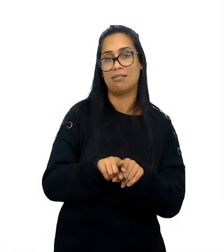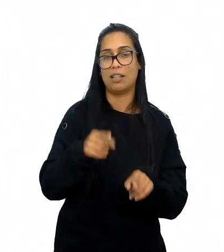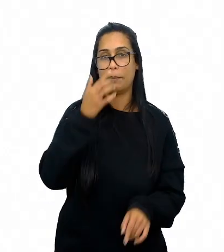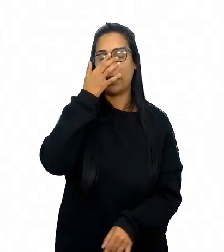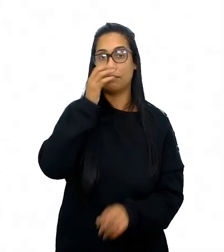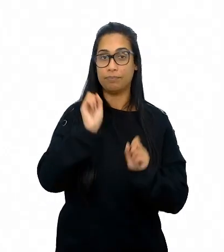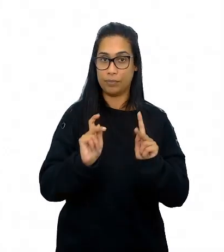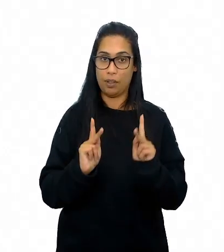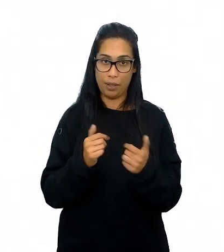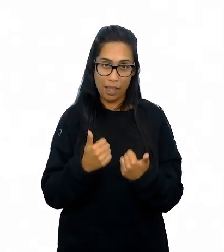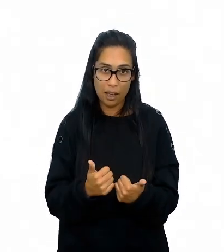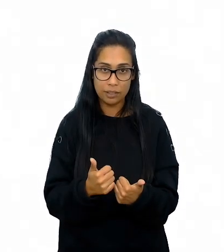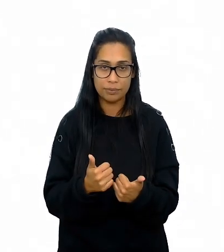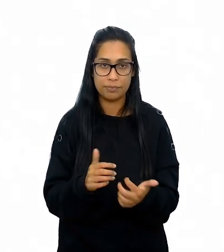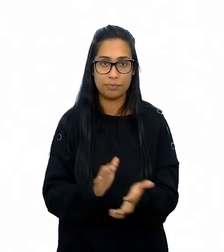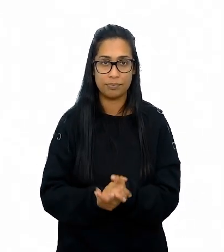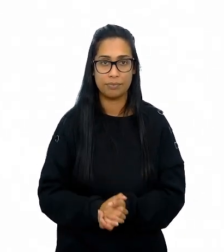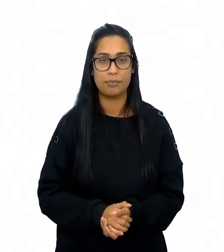tá bem?